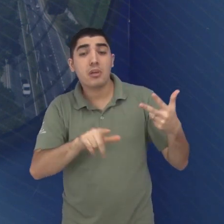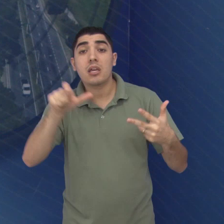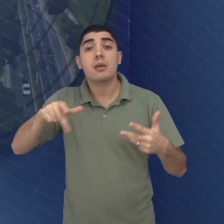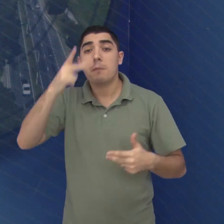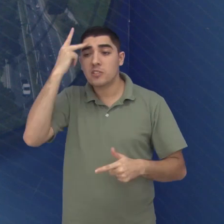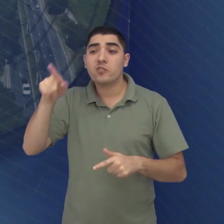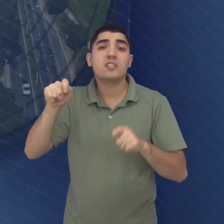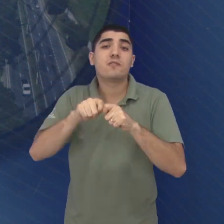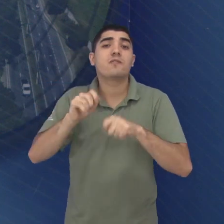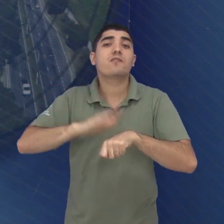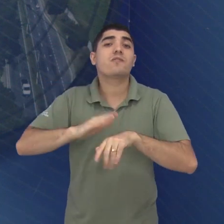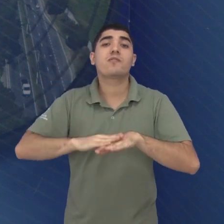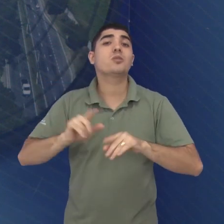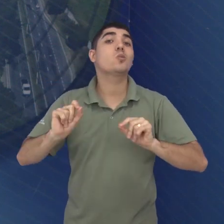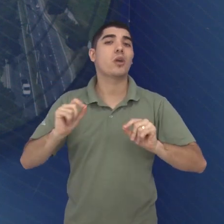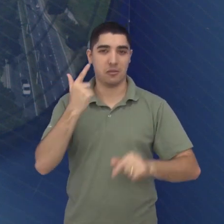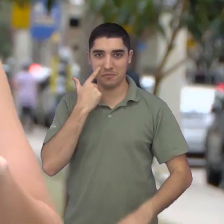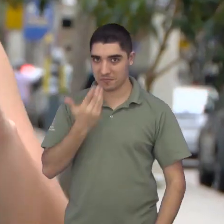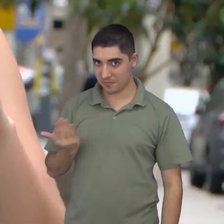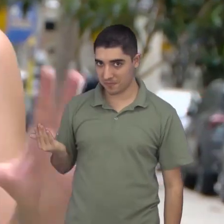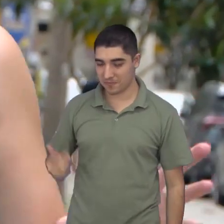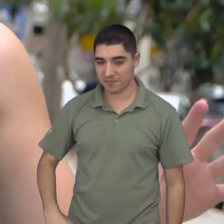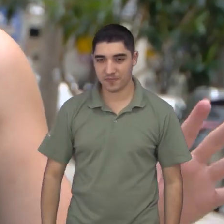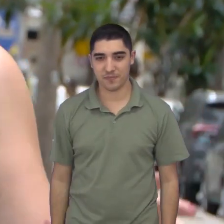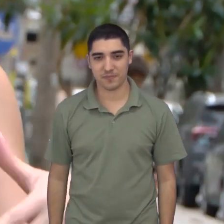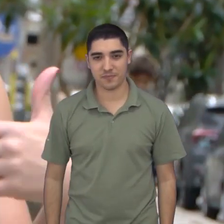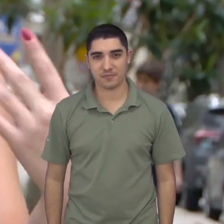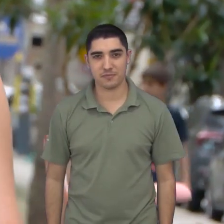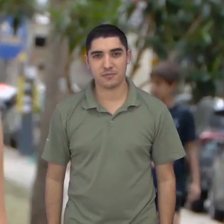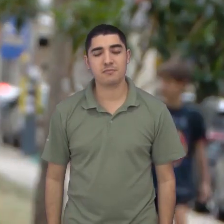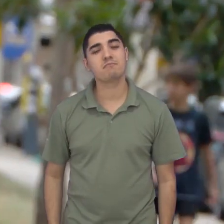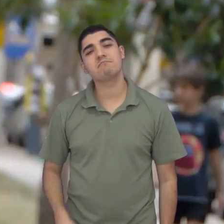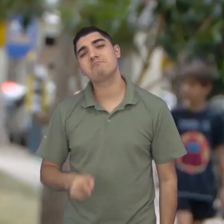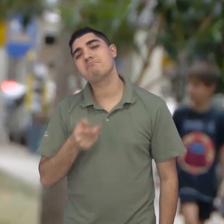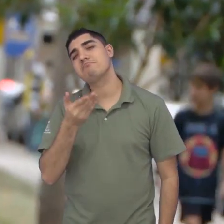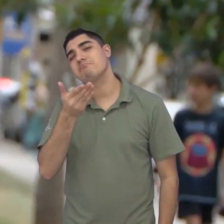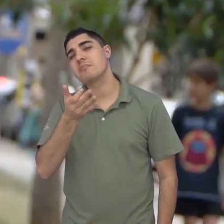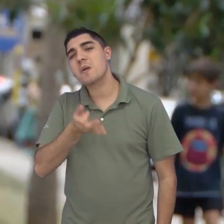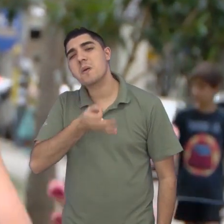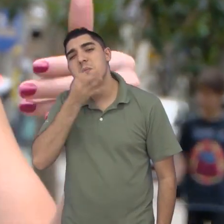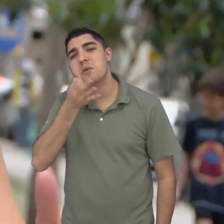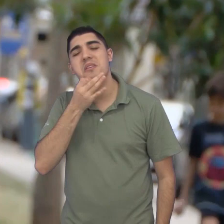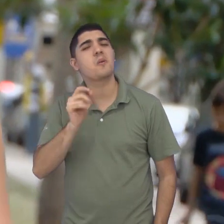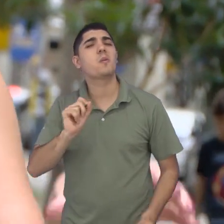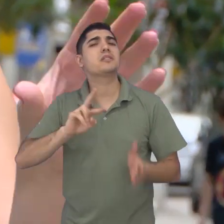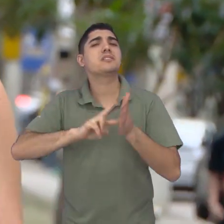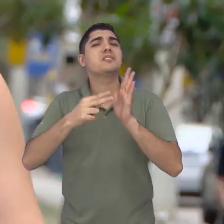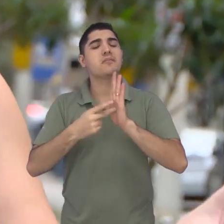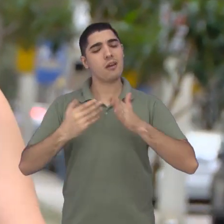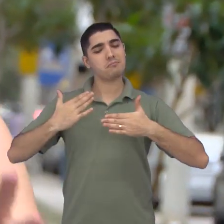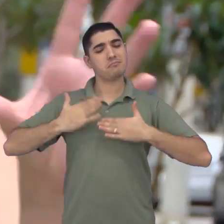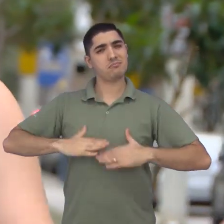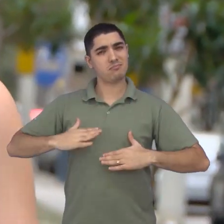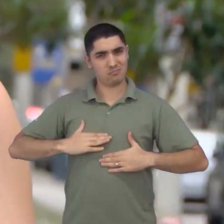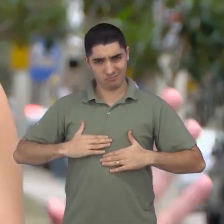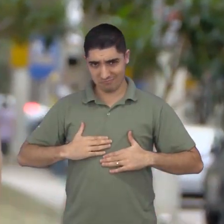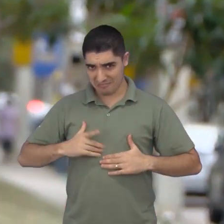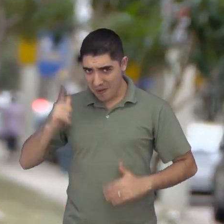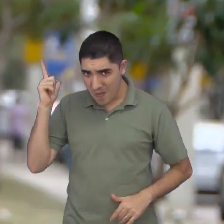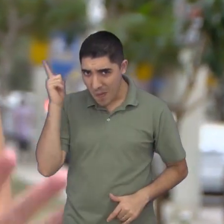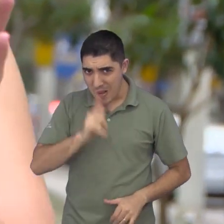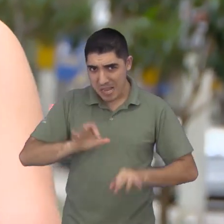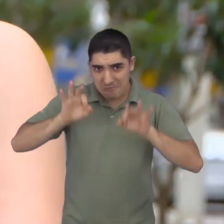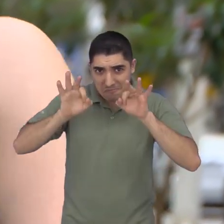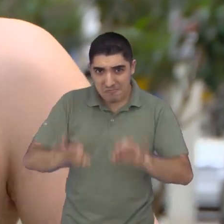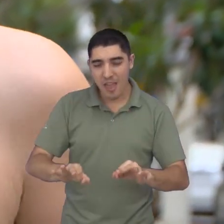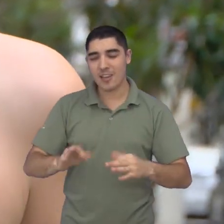isso. Vamos conferir então. O que você entende por descanso? E você consegue, de fato, descansar,